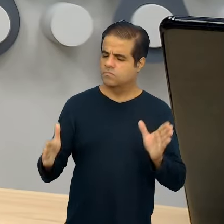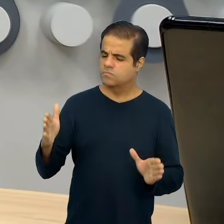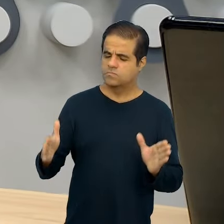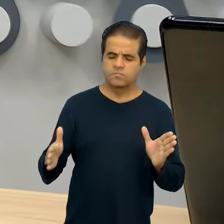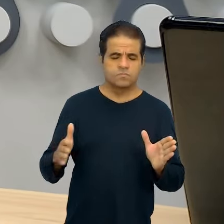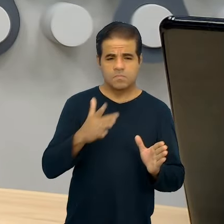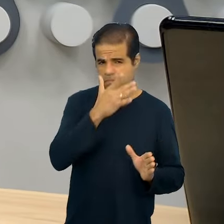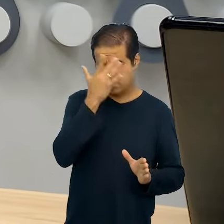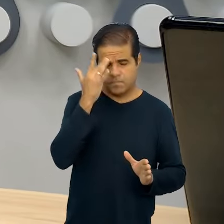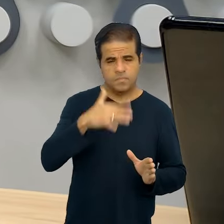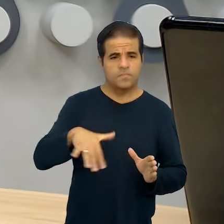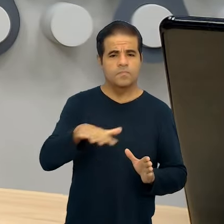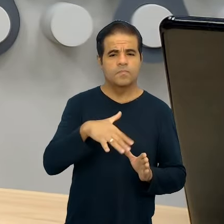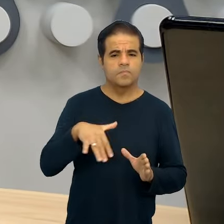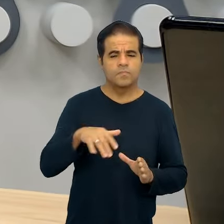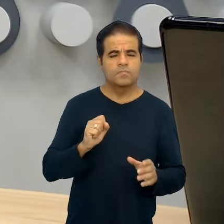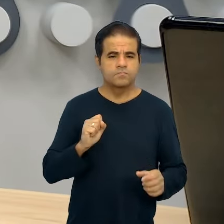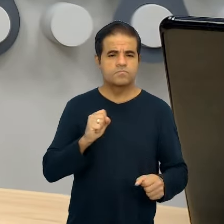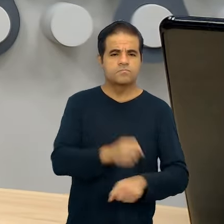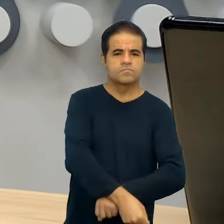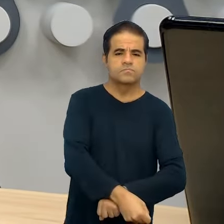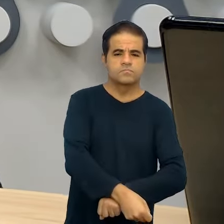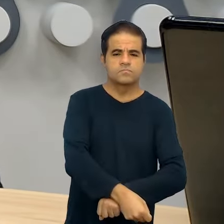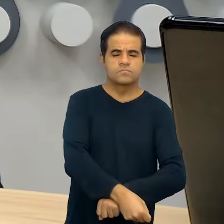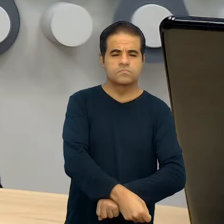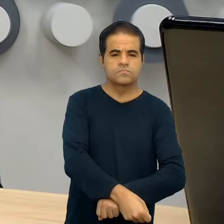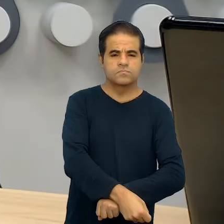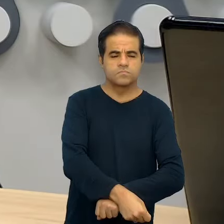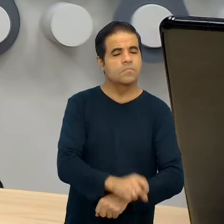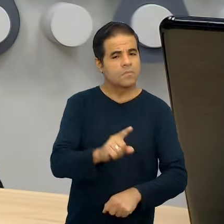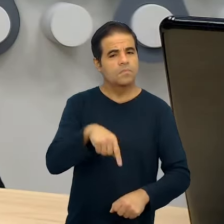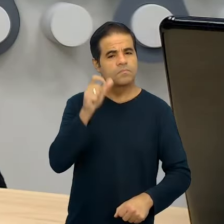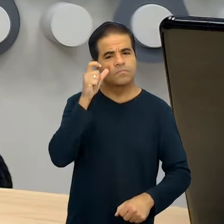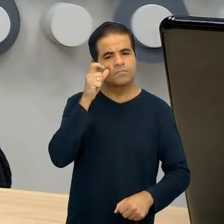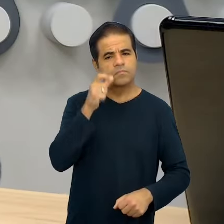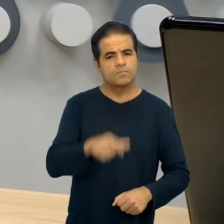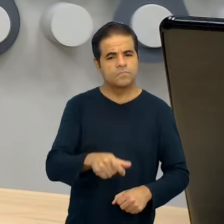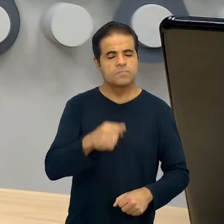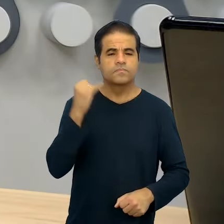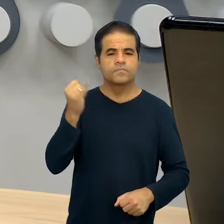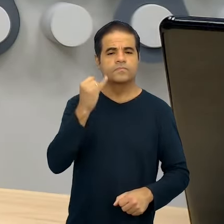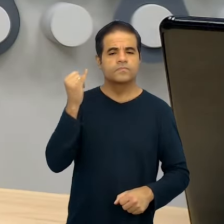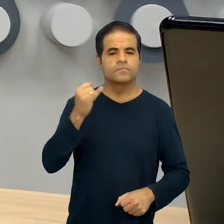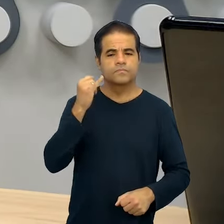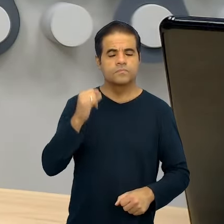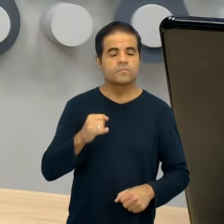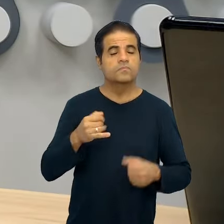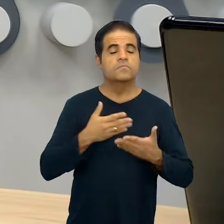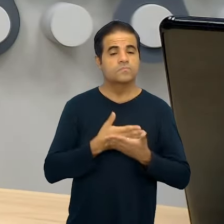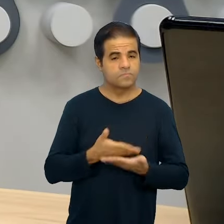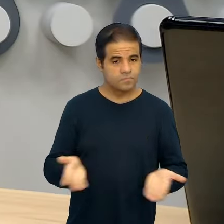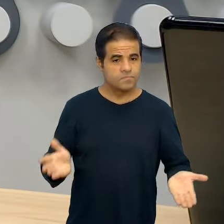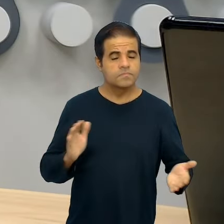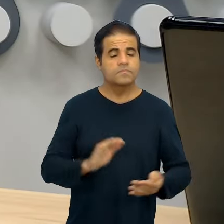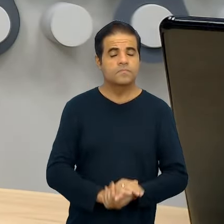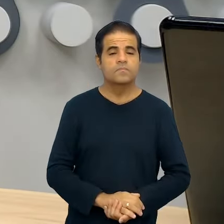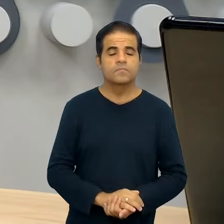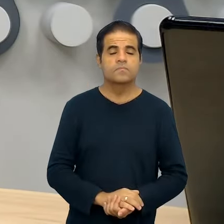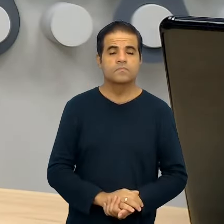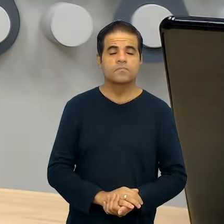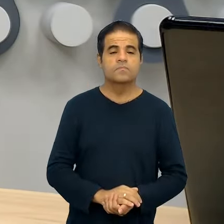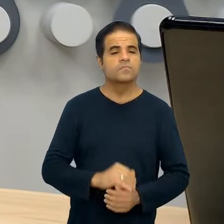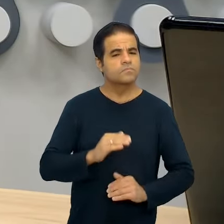dessas pessoas que foram escravizadas, né? Muito interessante, muito importante. E fazendo, através